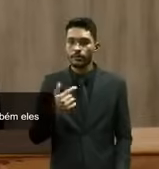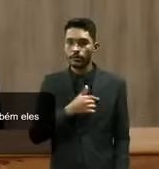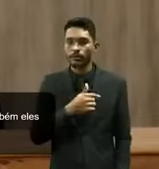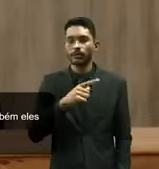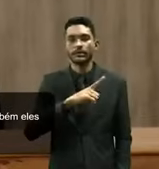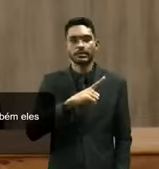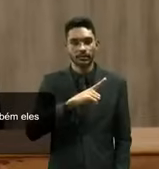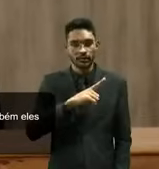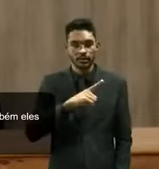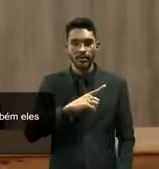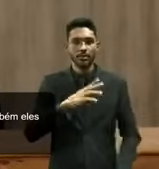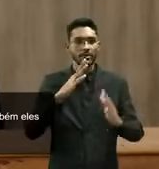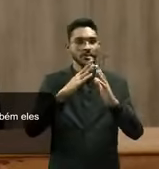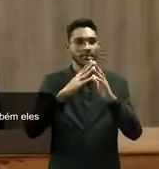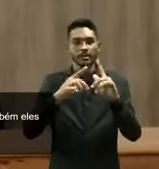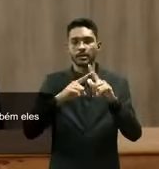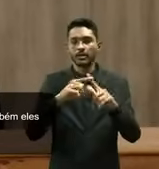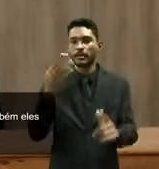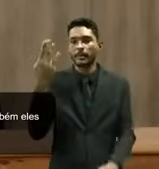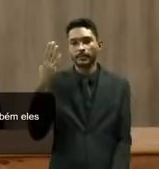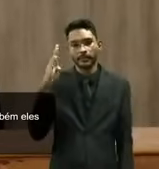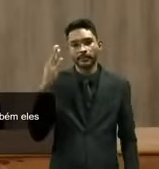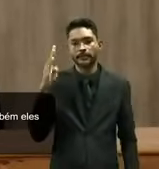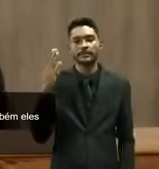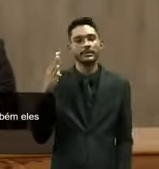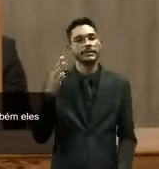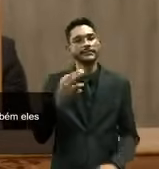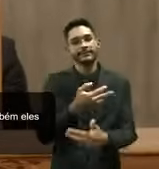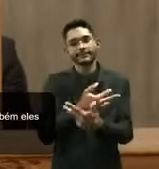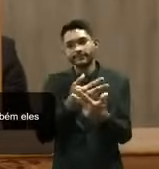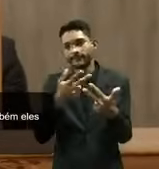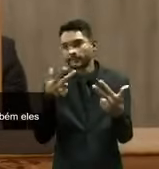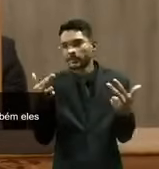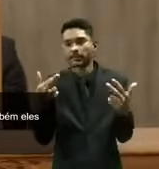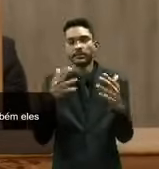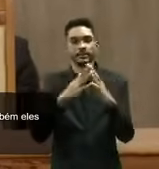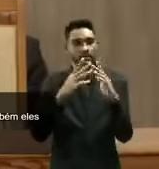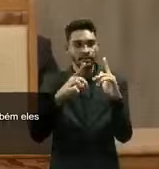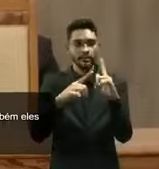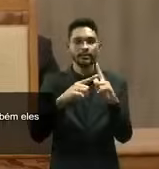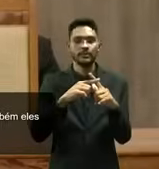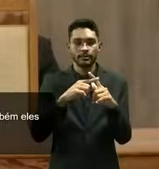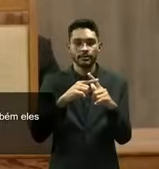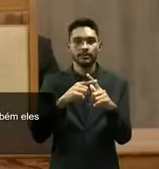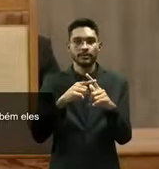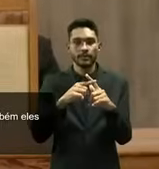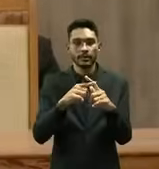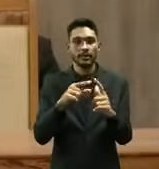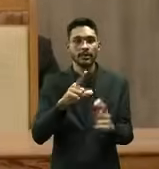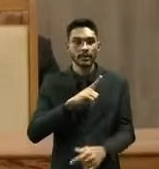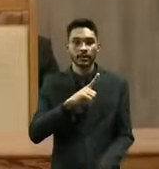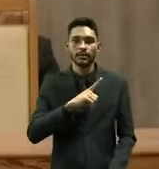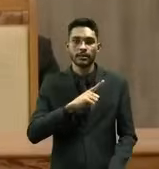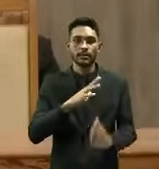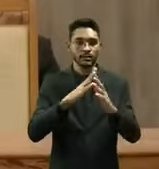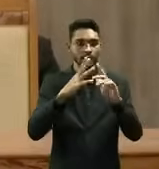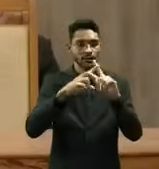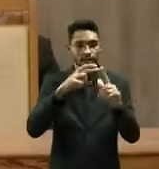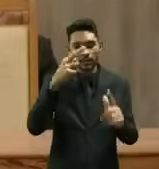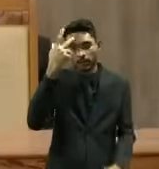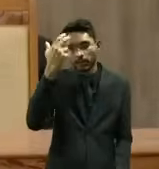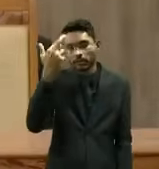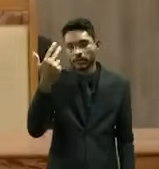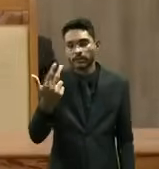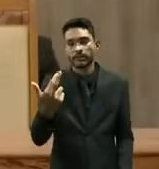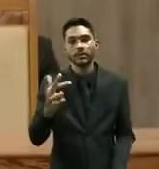Batistas presbiterianas metodistas quadrangular nós temos igrejas históricas que elas são diferentes